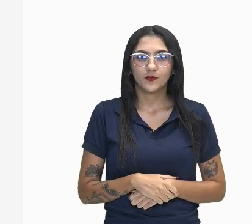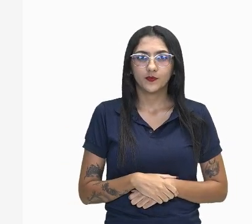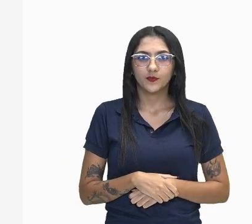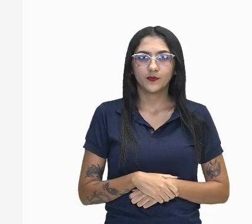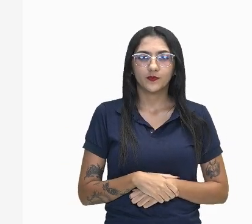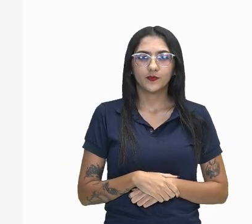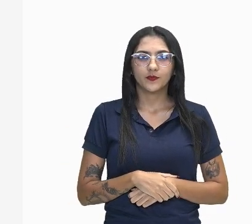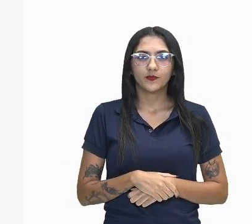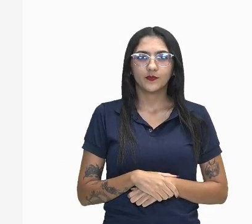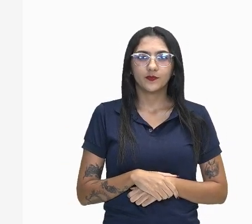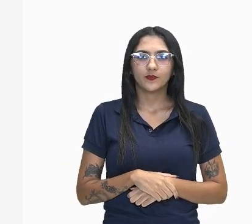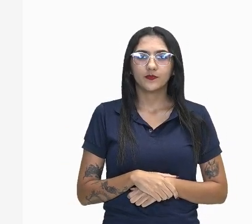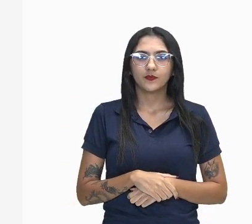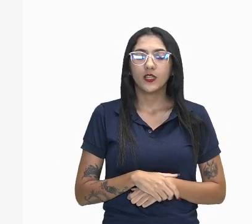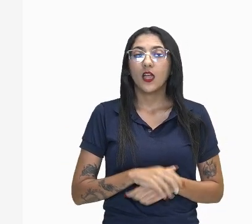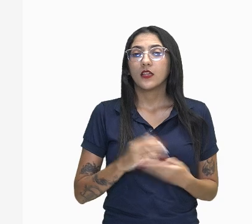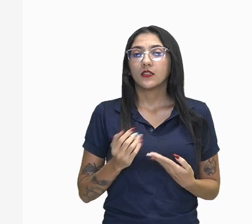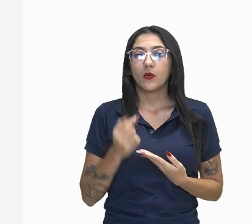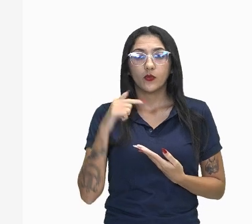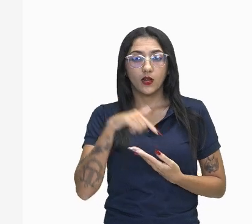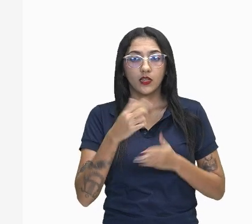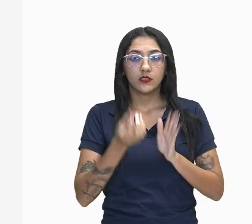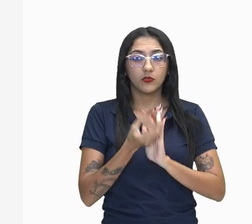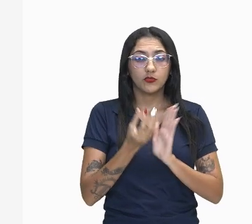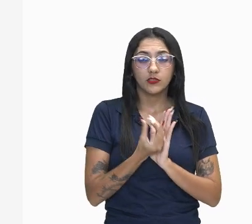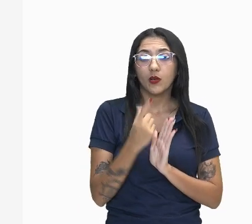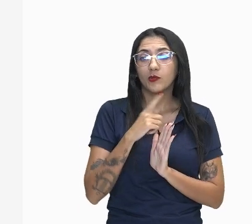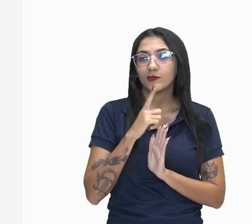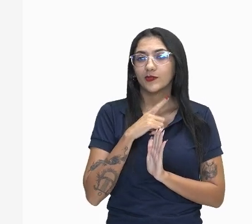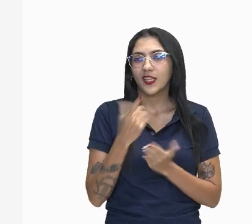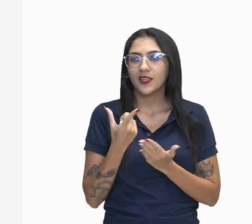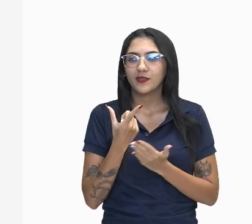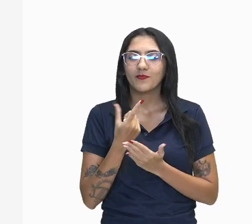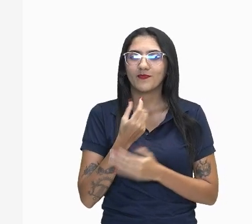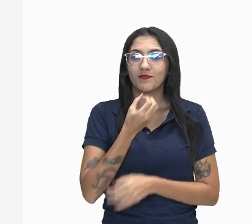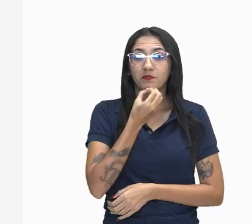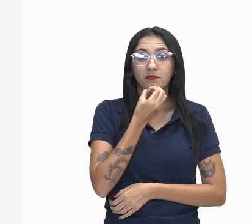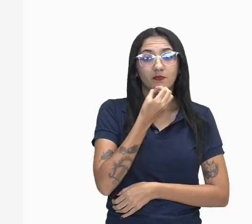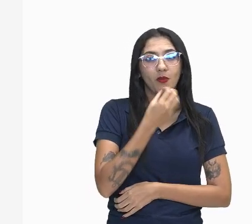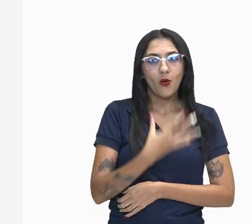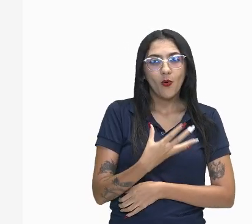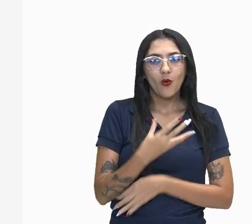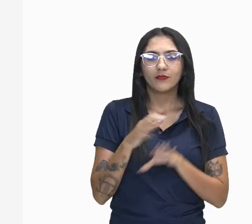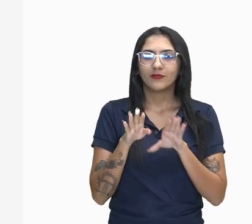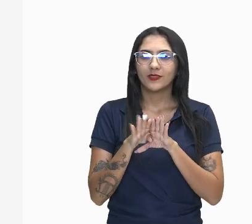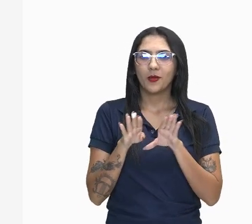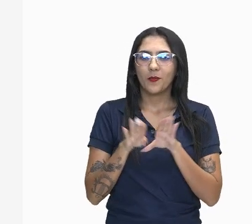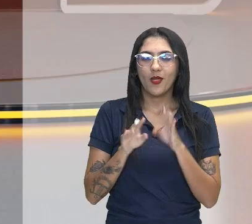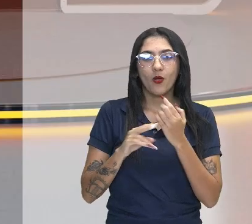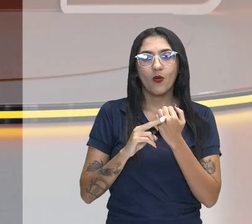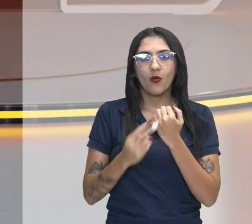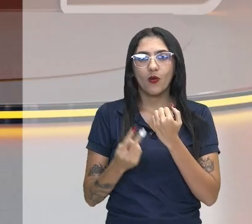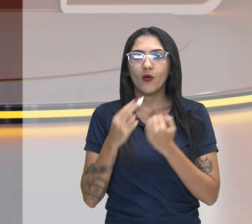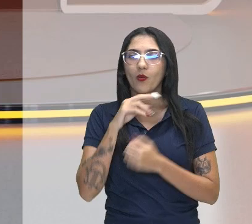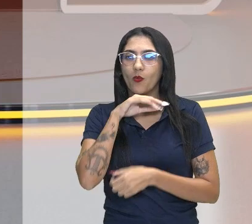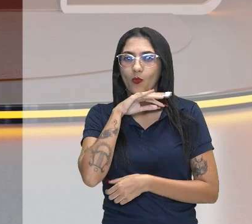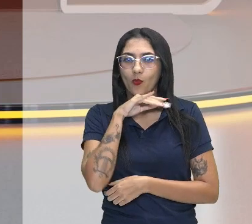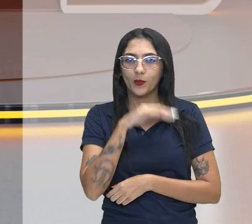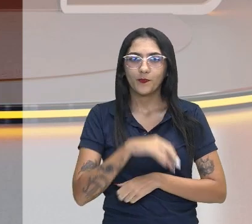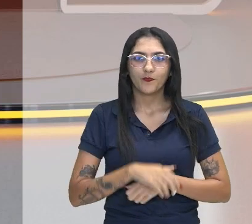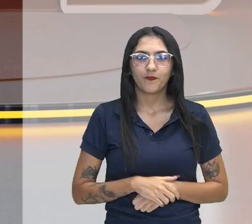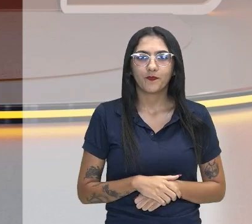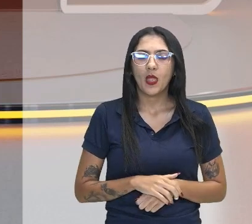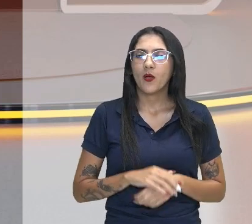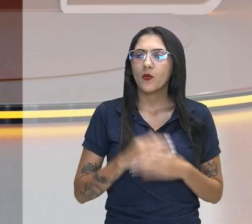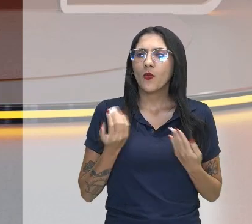produção extensiva, gente, nós vamos ter as vantagens e as desvantagens. E quais serão